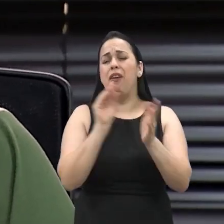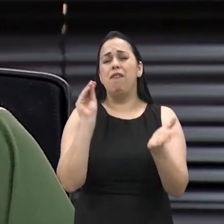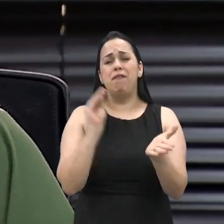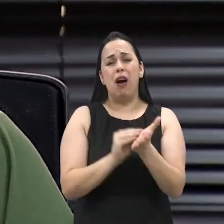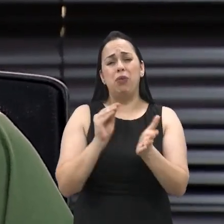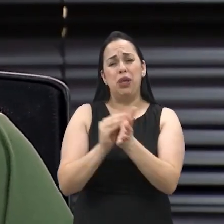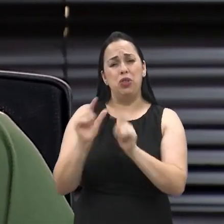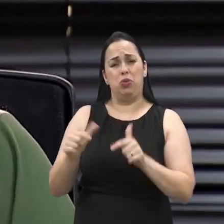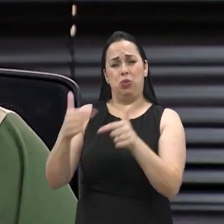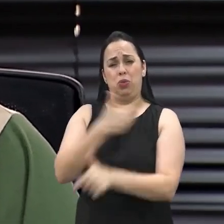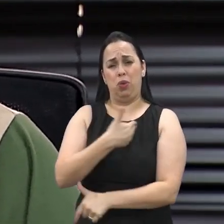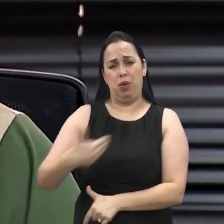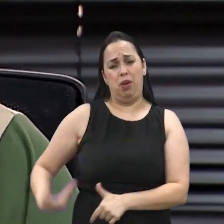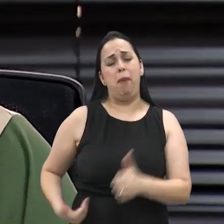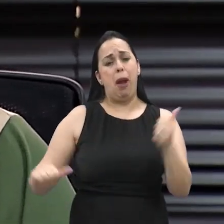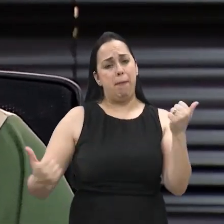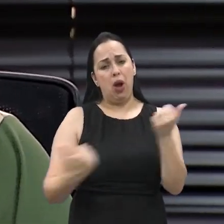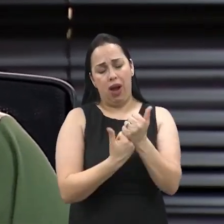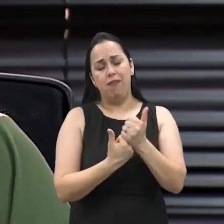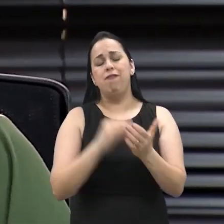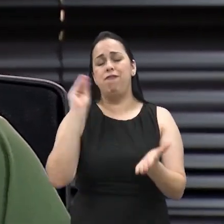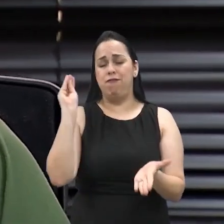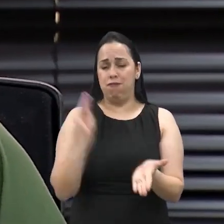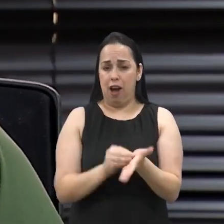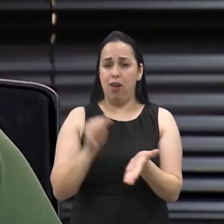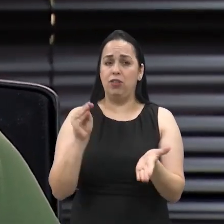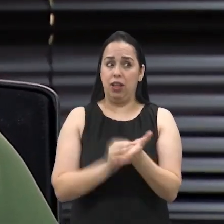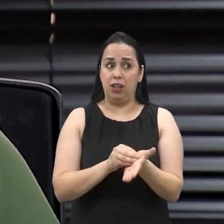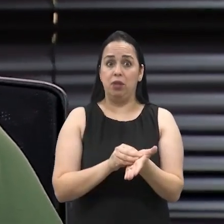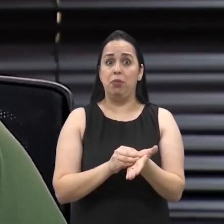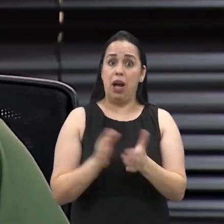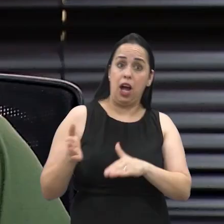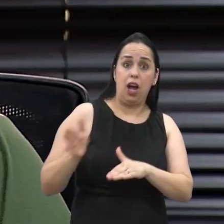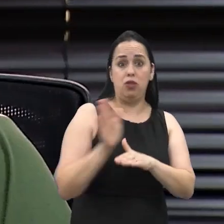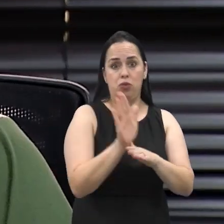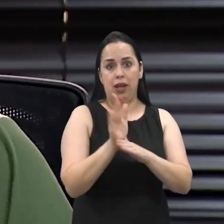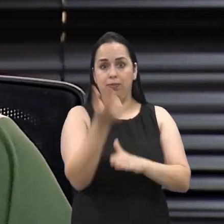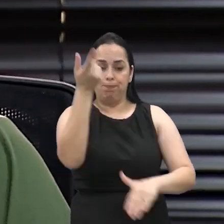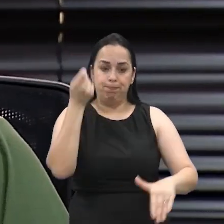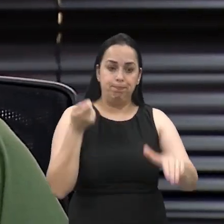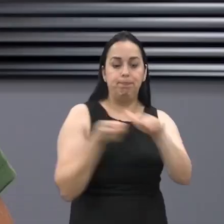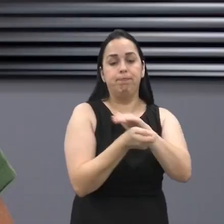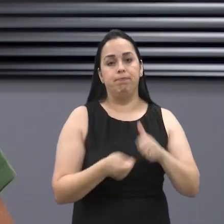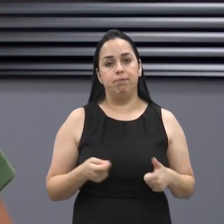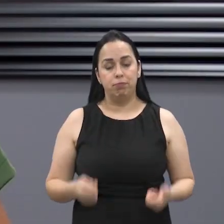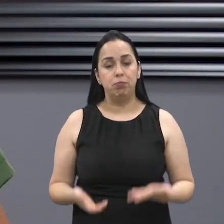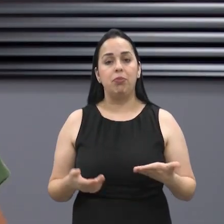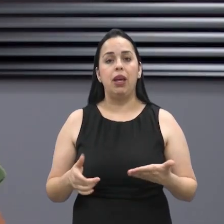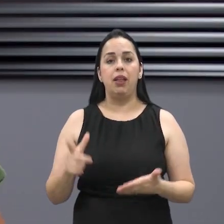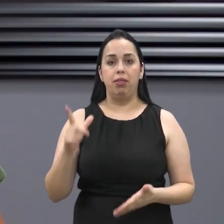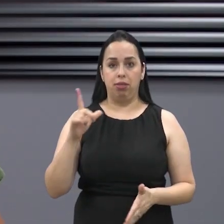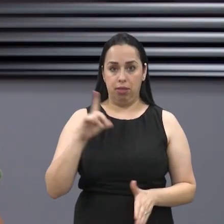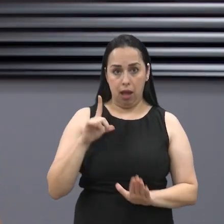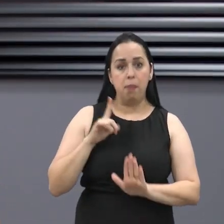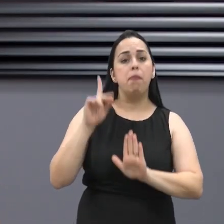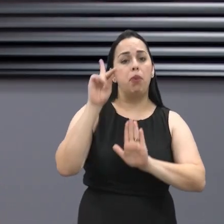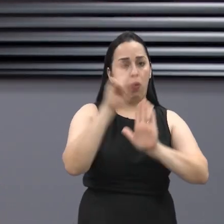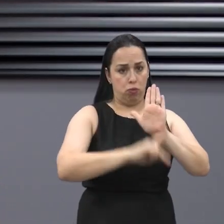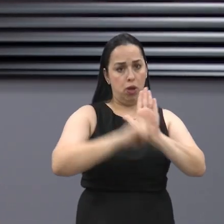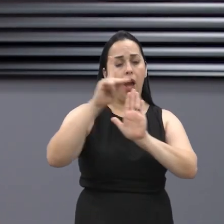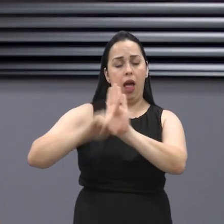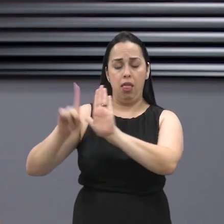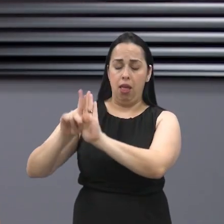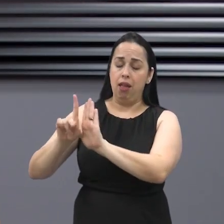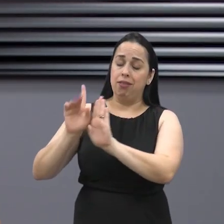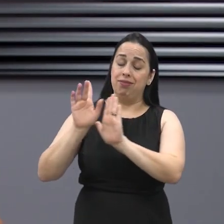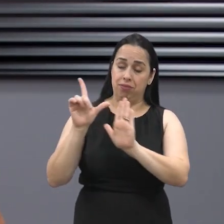de políticas públicas que auxiliem o produtor rural na busca de benefícios e incentivos. Existem programas,